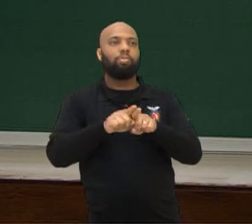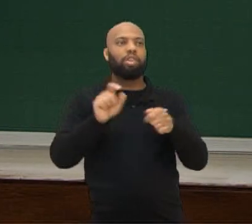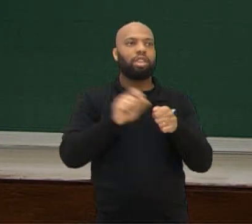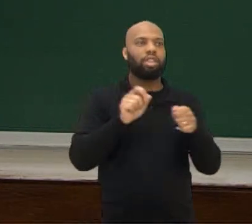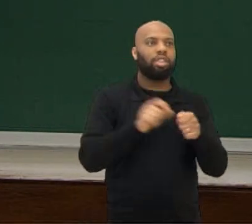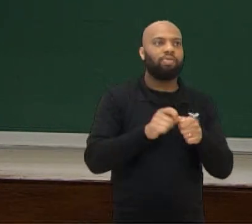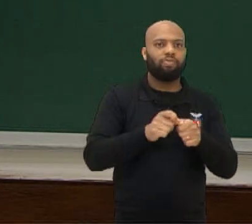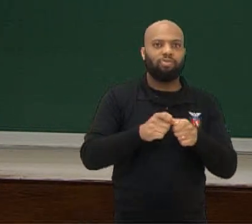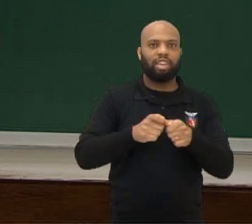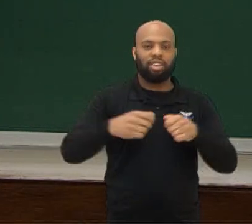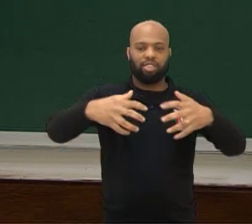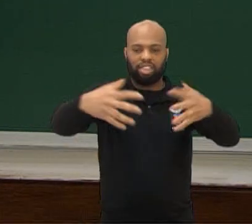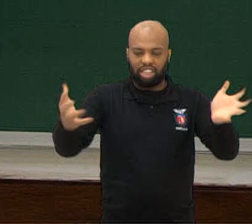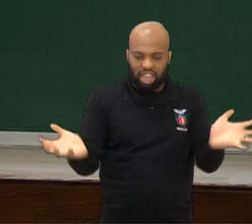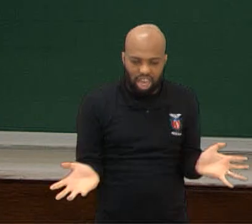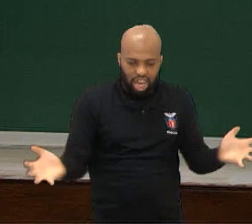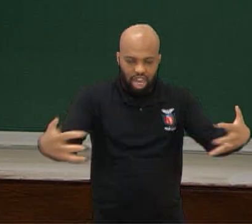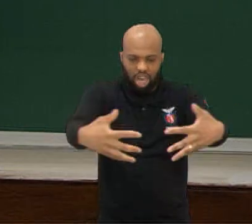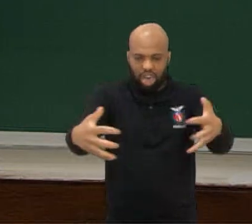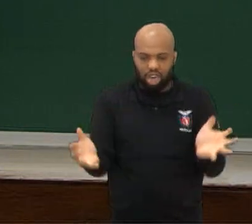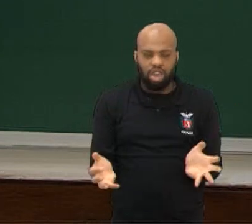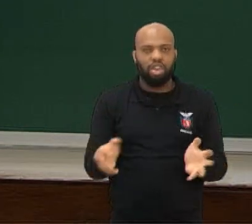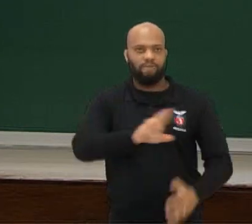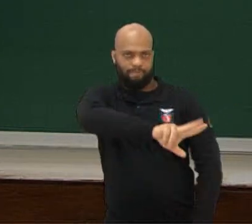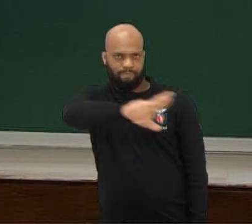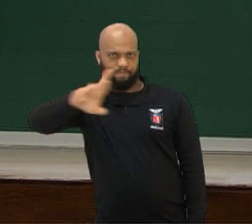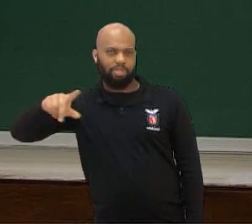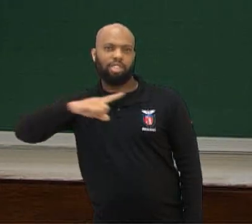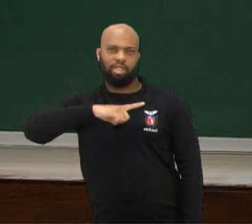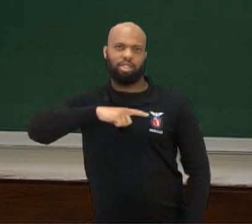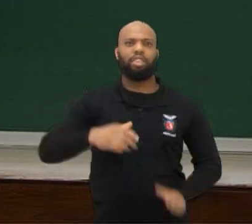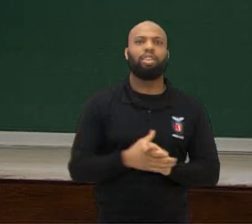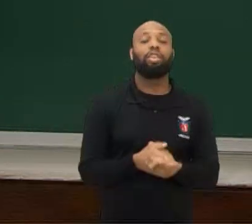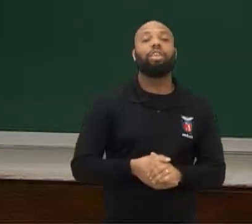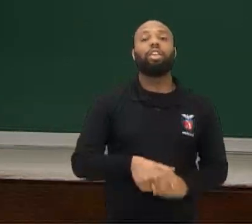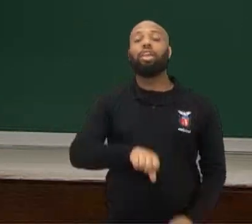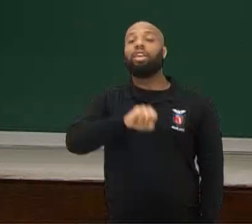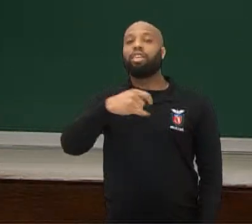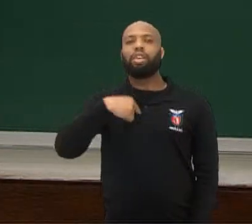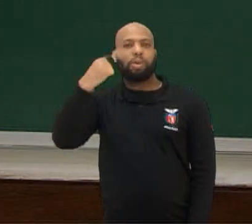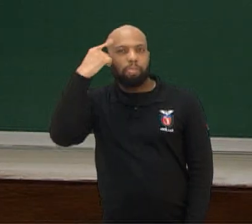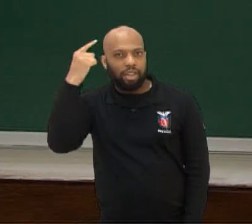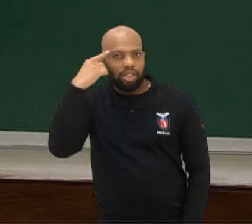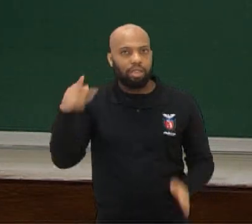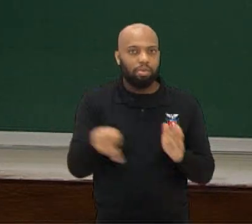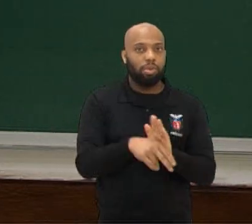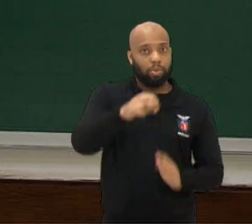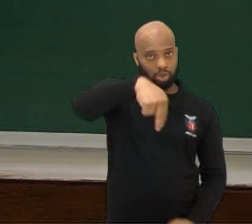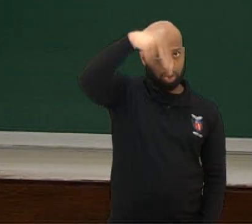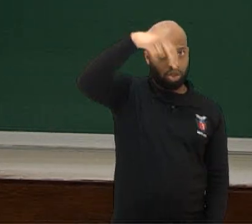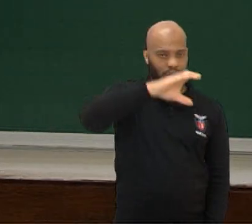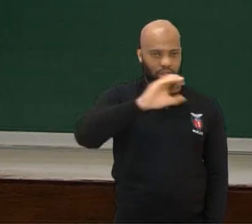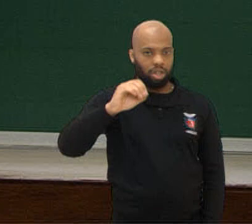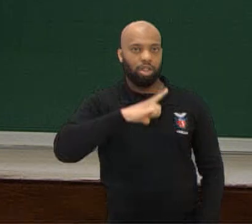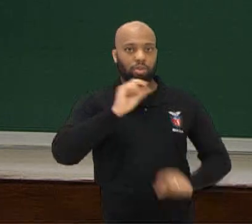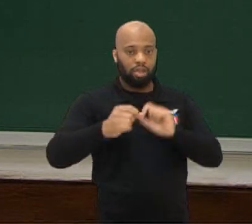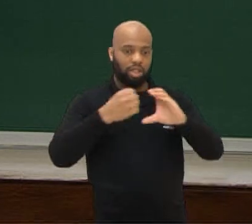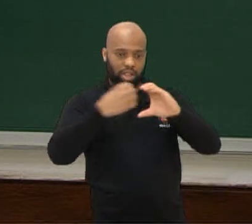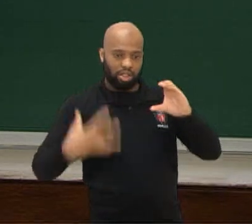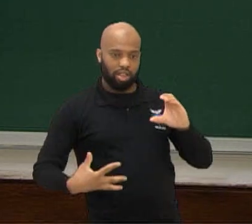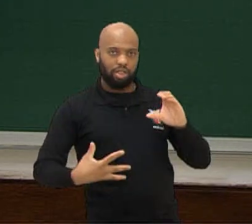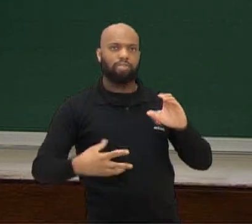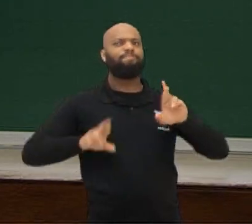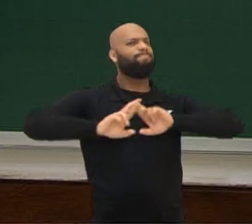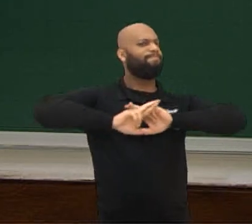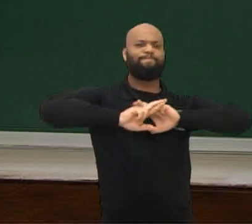de cestas e tudo mais. Então, bem diversos, né? E se eu pensar em Norte e Centro-Oeste, eu tenho características